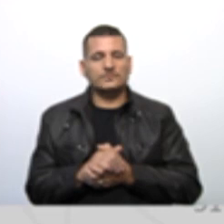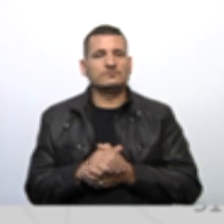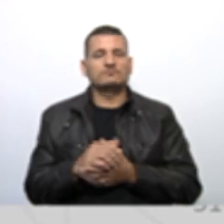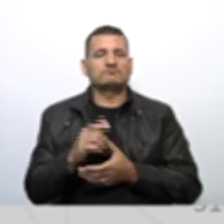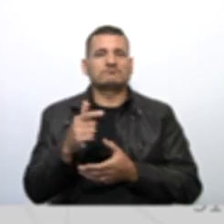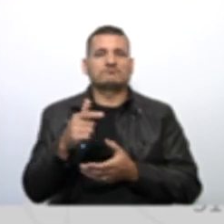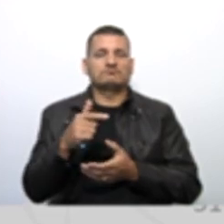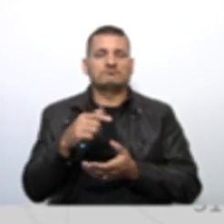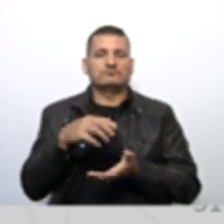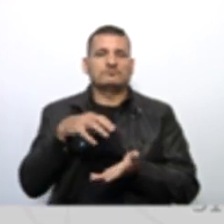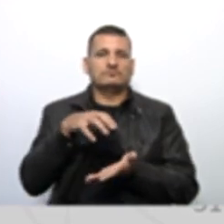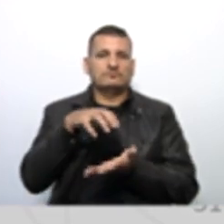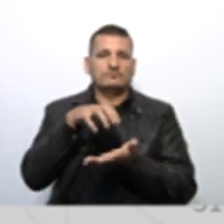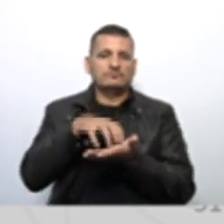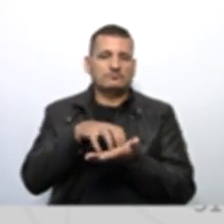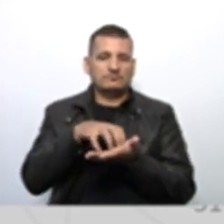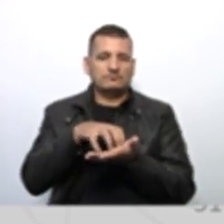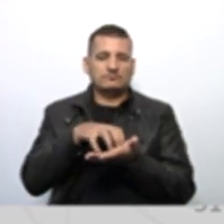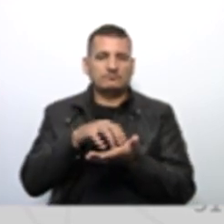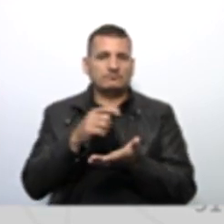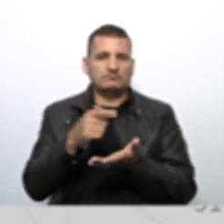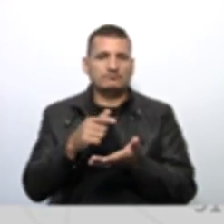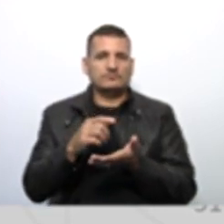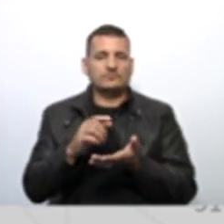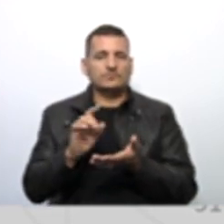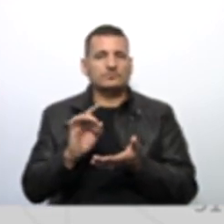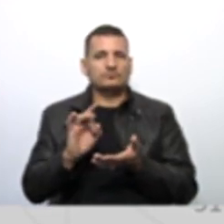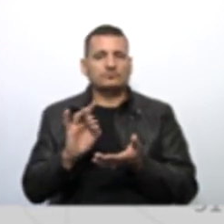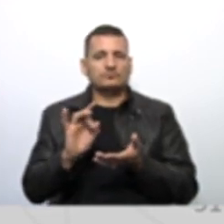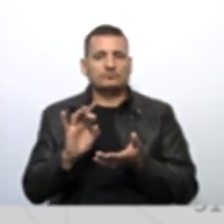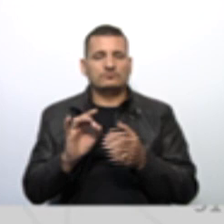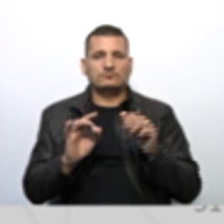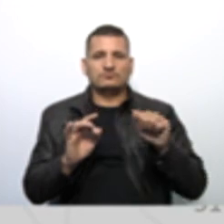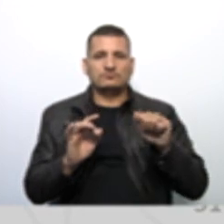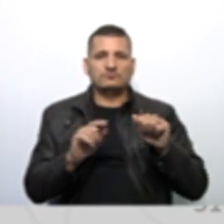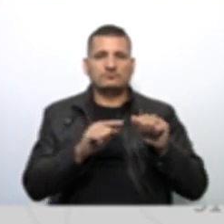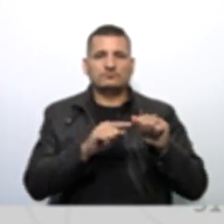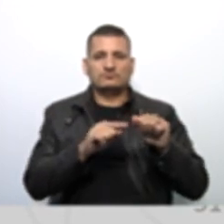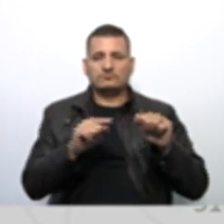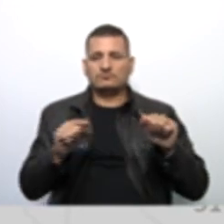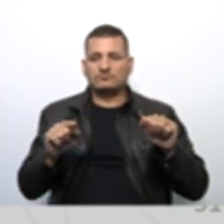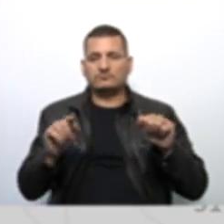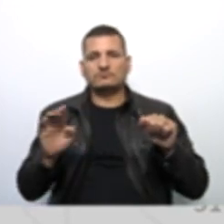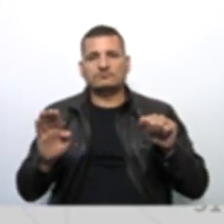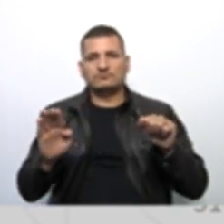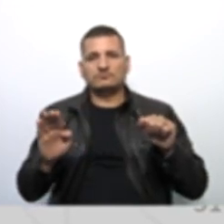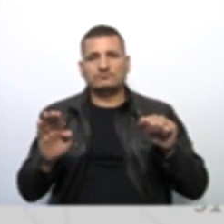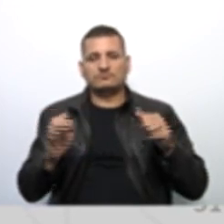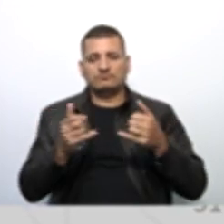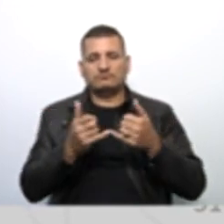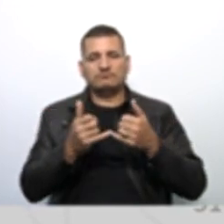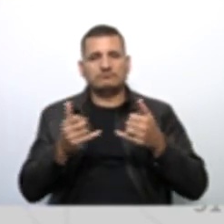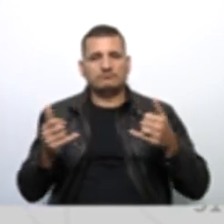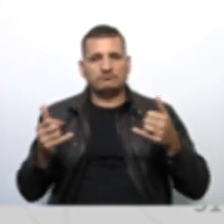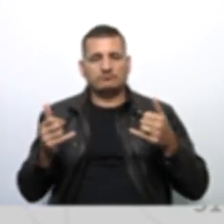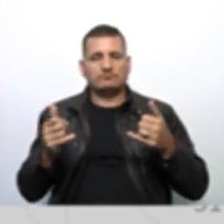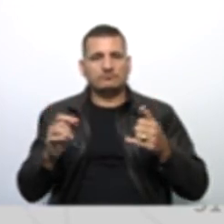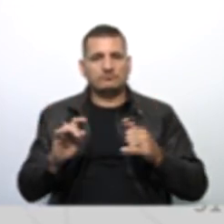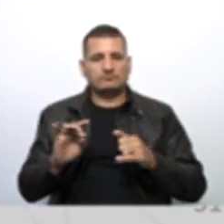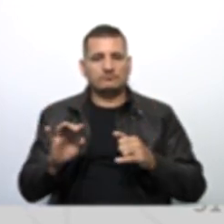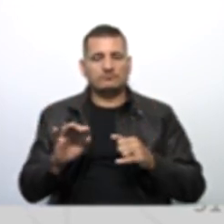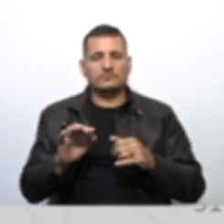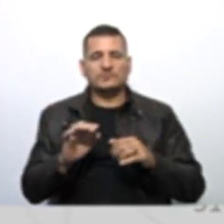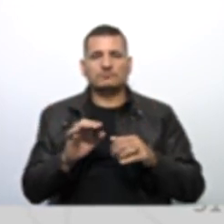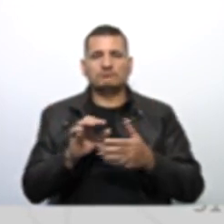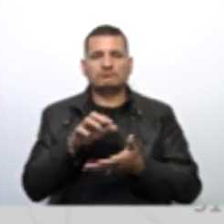tenho somente uma ligação com a outra aqui, ó. Então, o A está ligado diretamente ao B. Se ele está